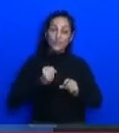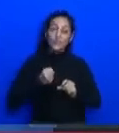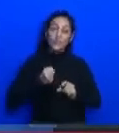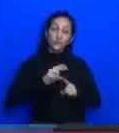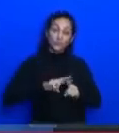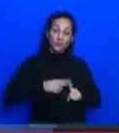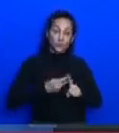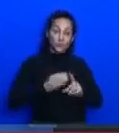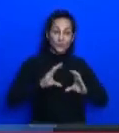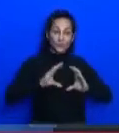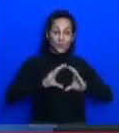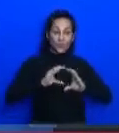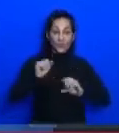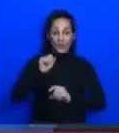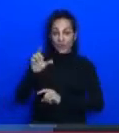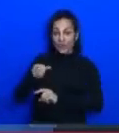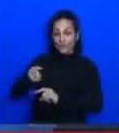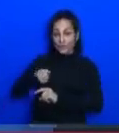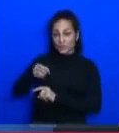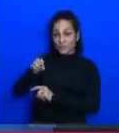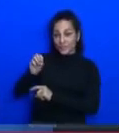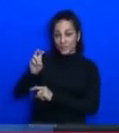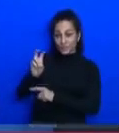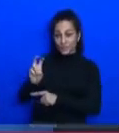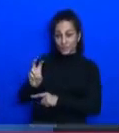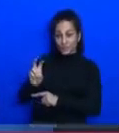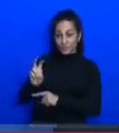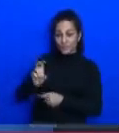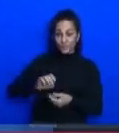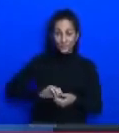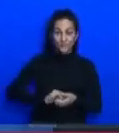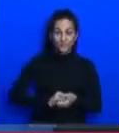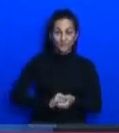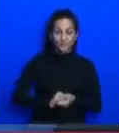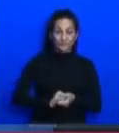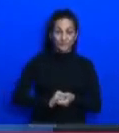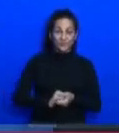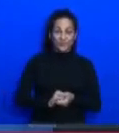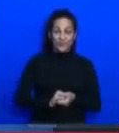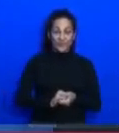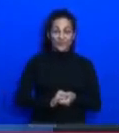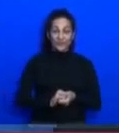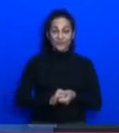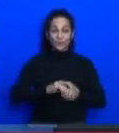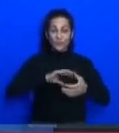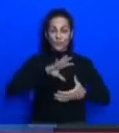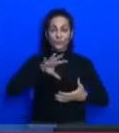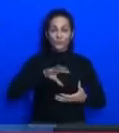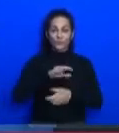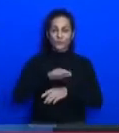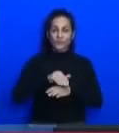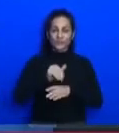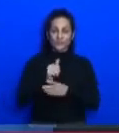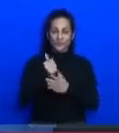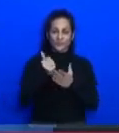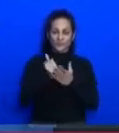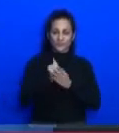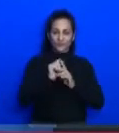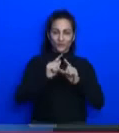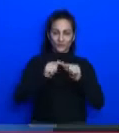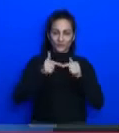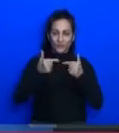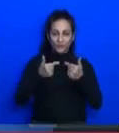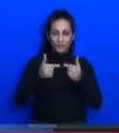Sena. Bola azul 05, azul 05. O globo girando, você chamando, a